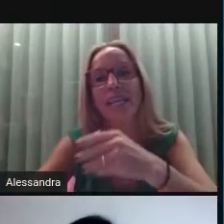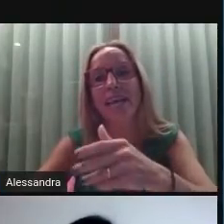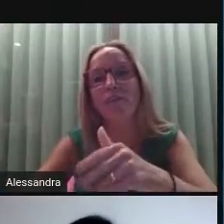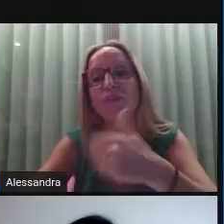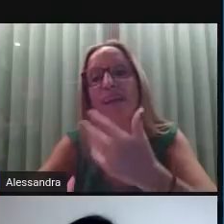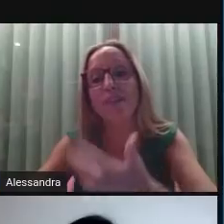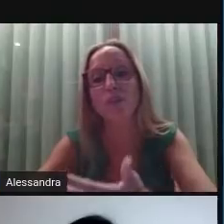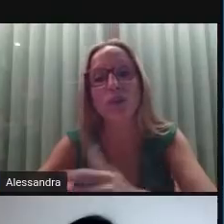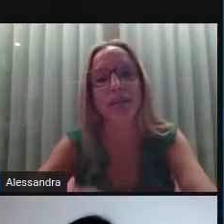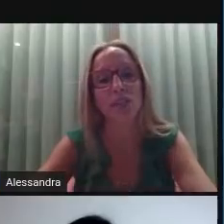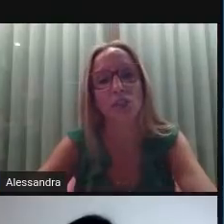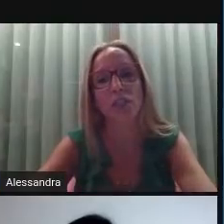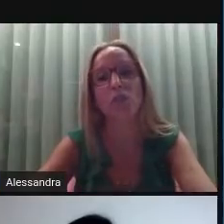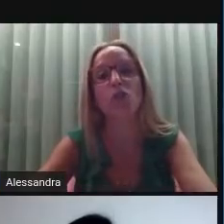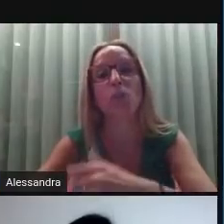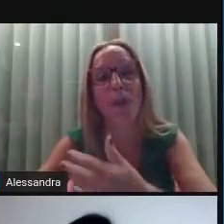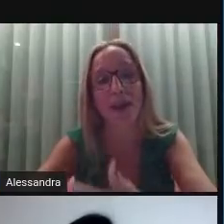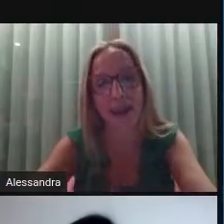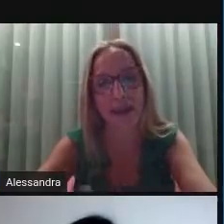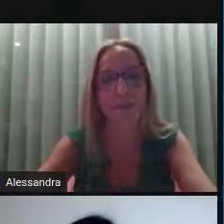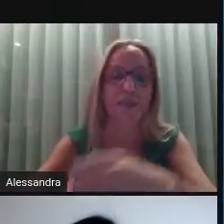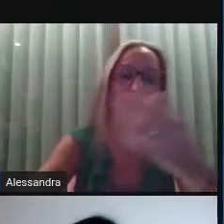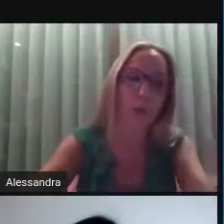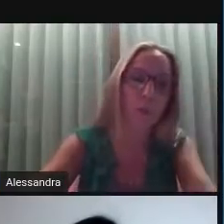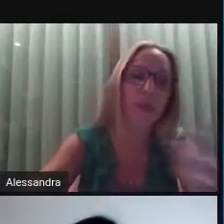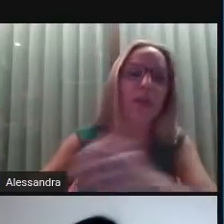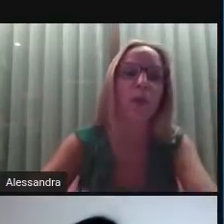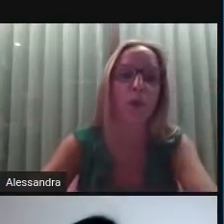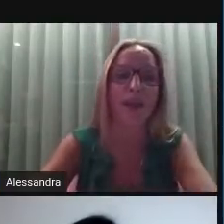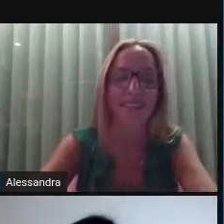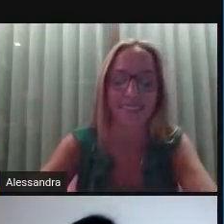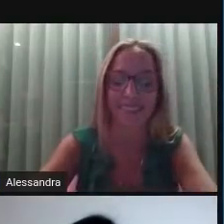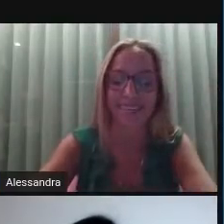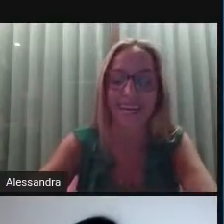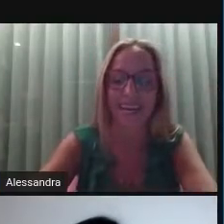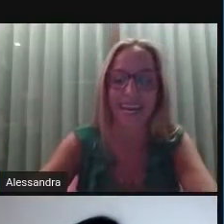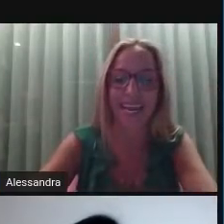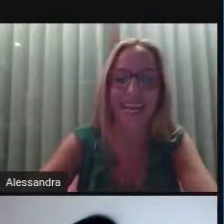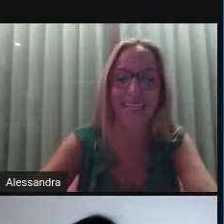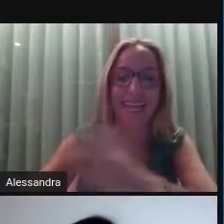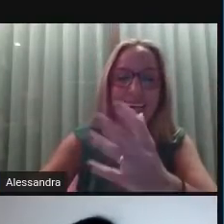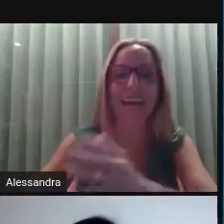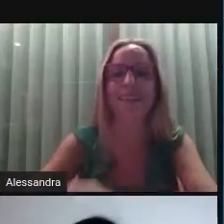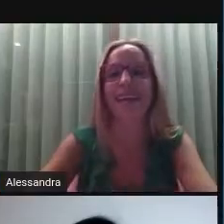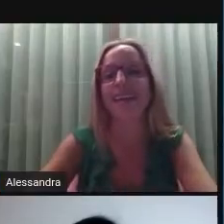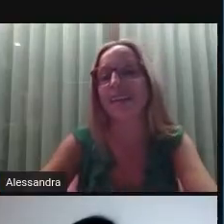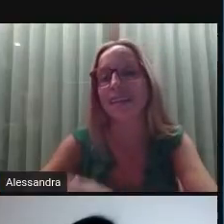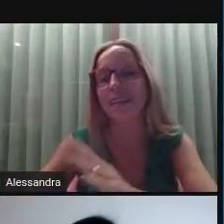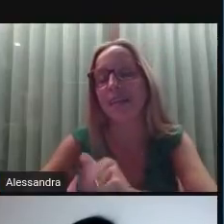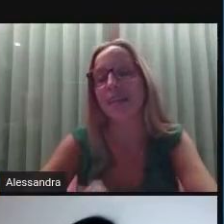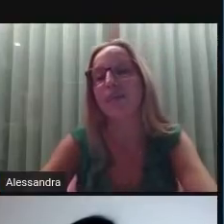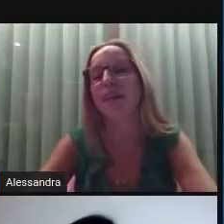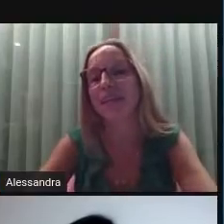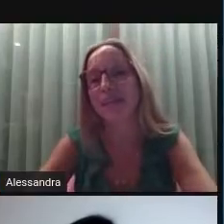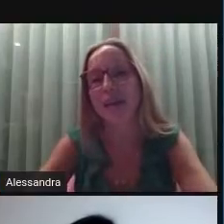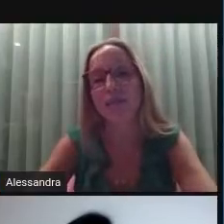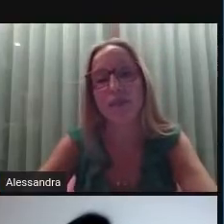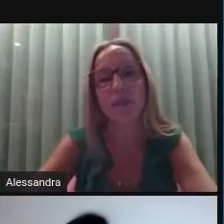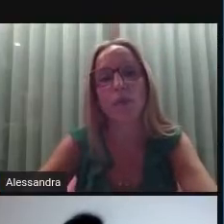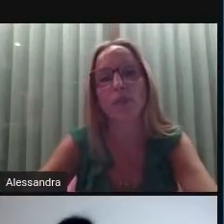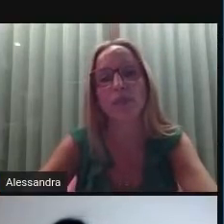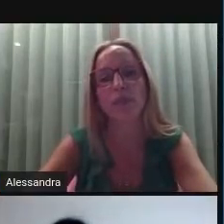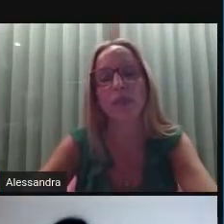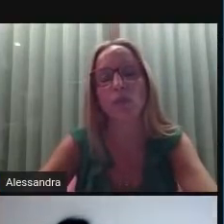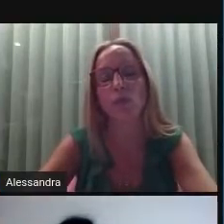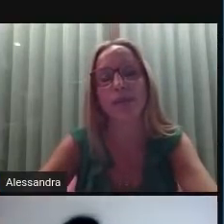professora que ela fez um registro de palavras que combinam com essas da cartela e feliz